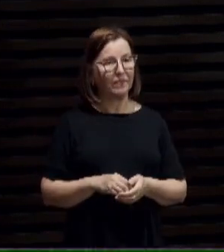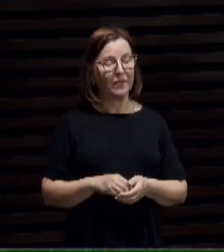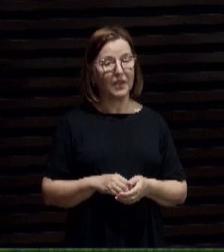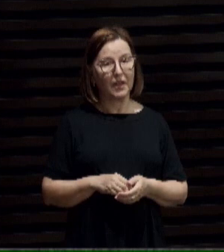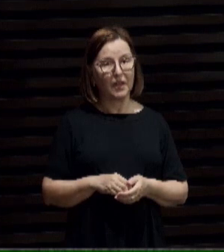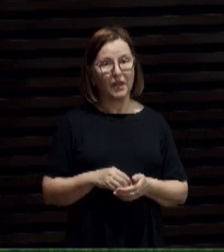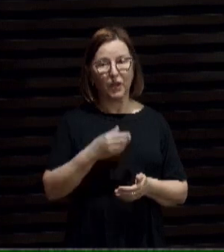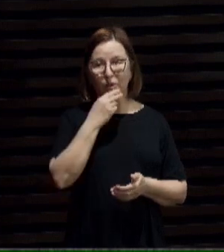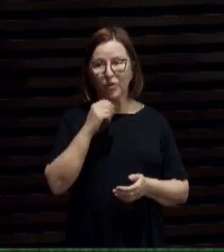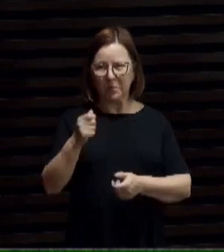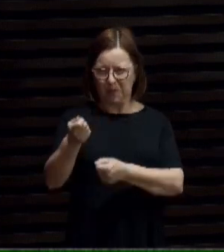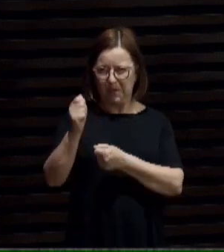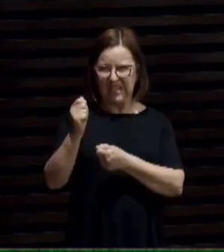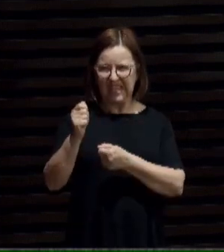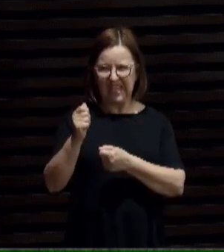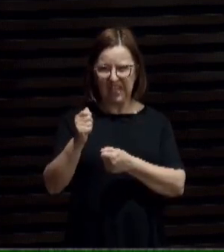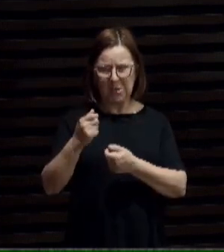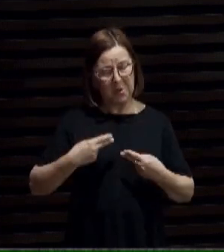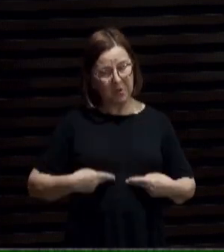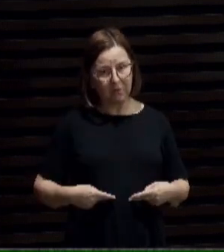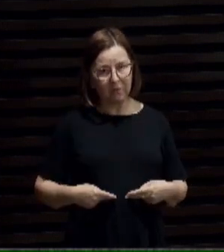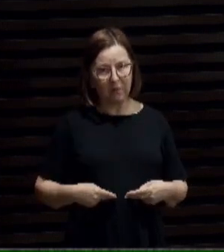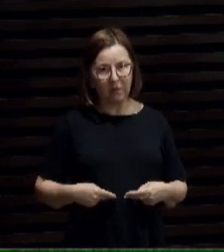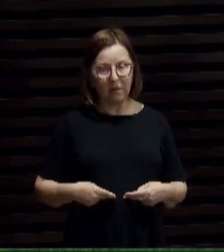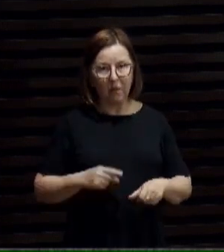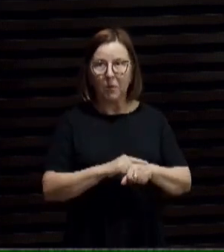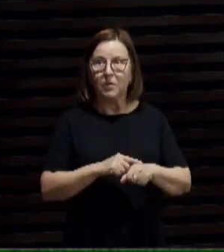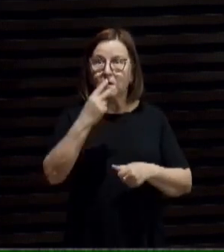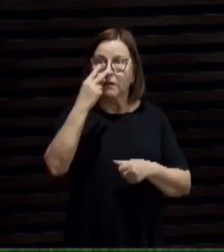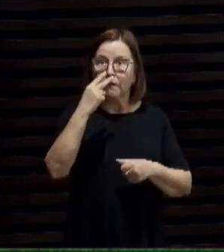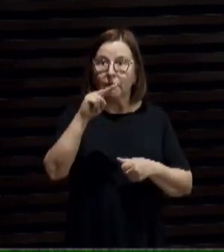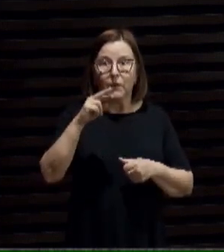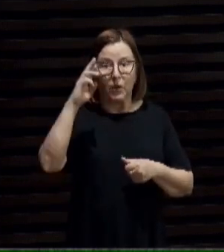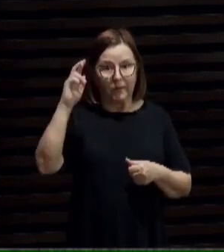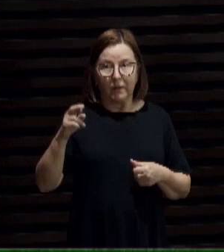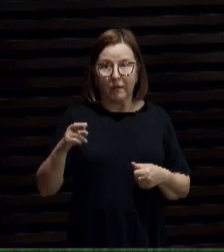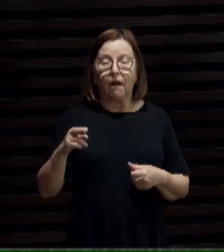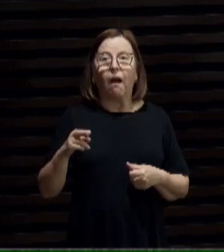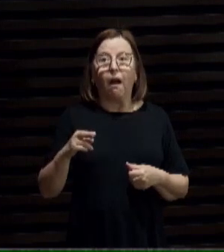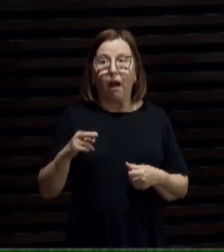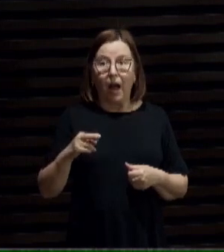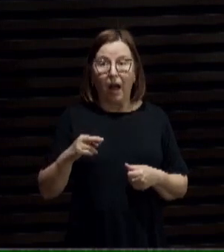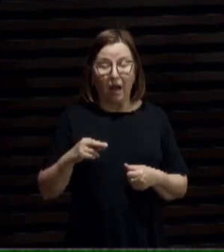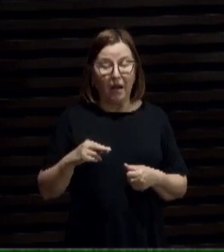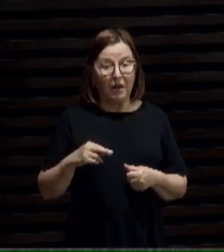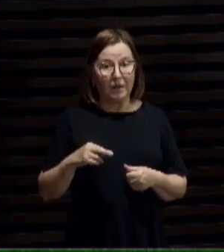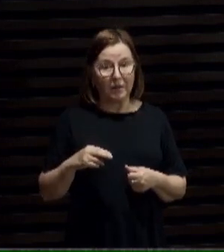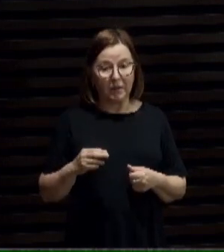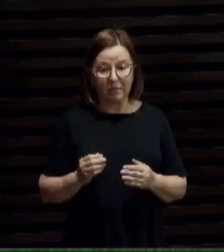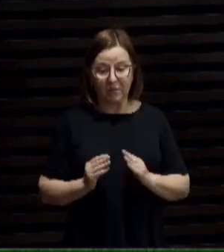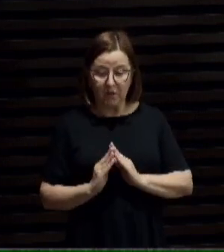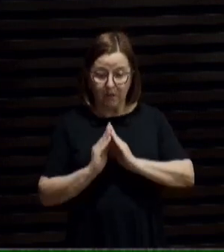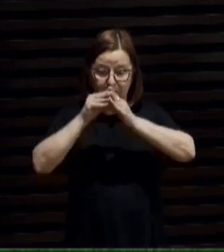pelado. E quando ele viu o Senhor, eu tenho que me compor diante do Senhor. E ele pula na